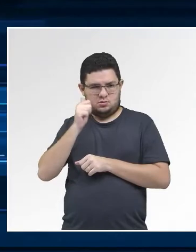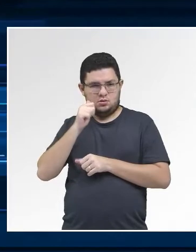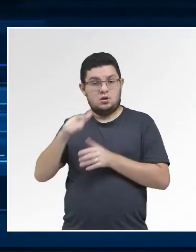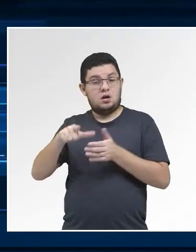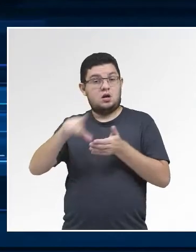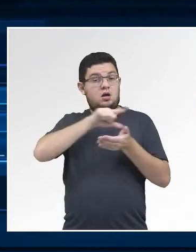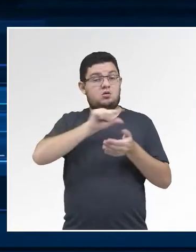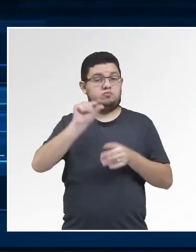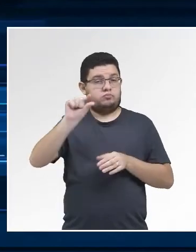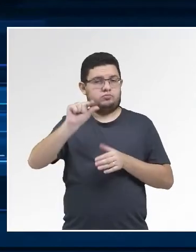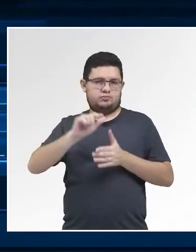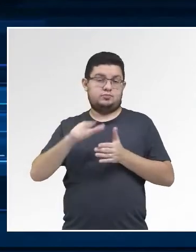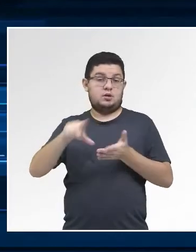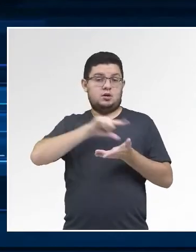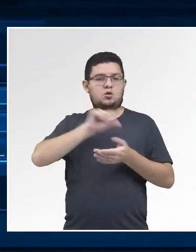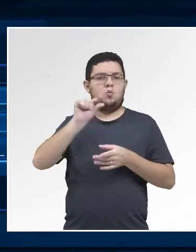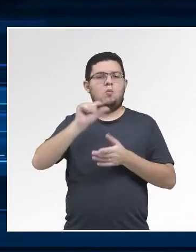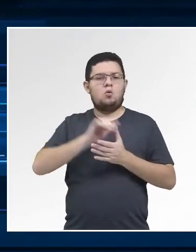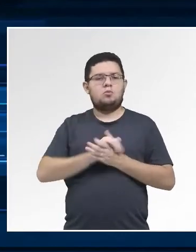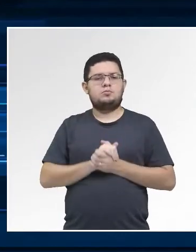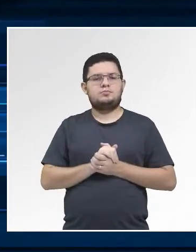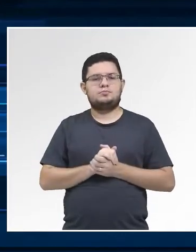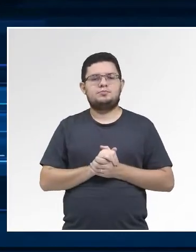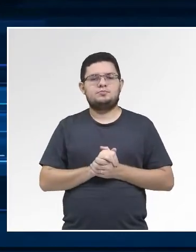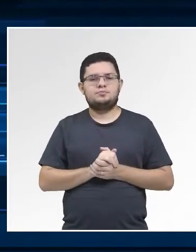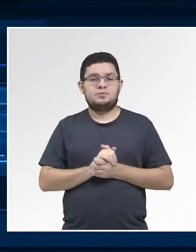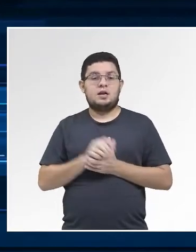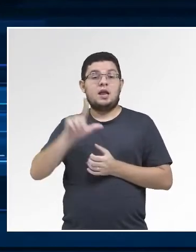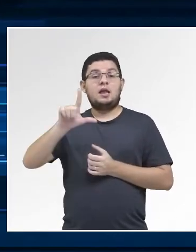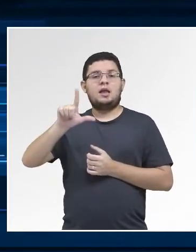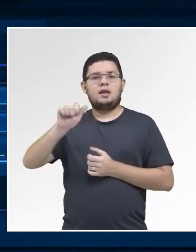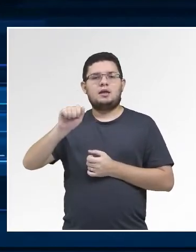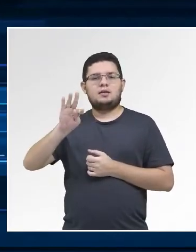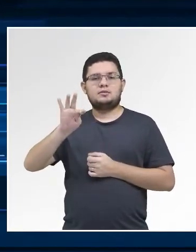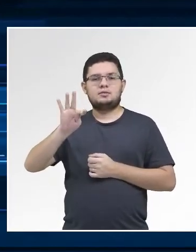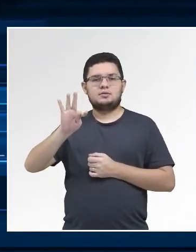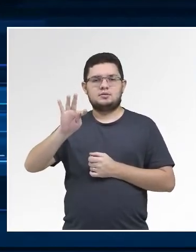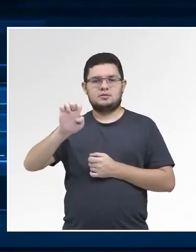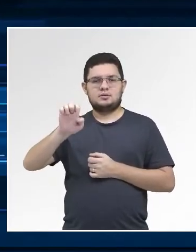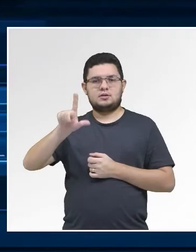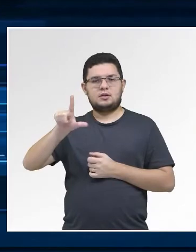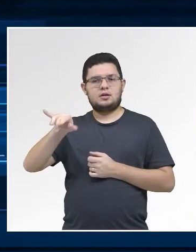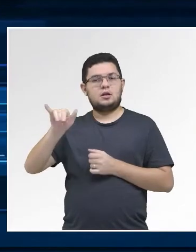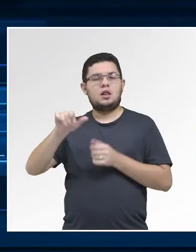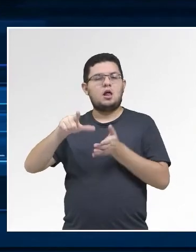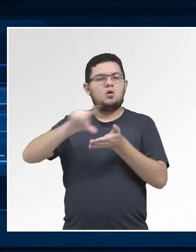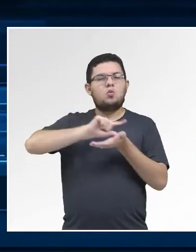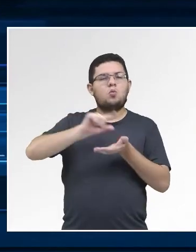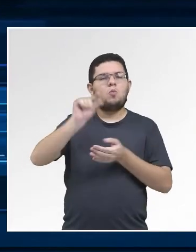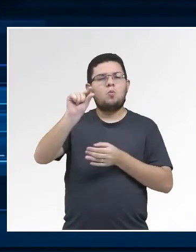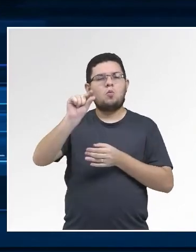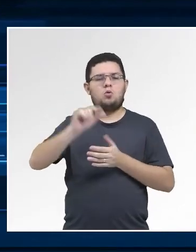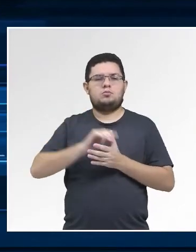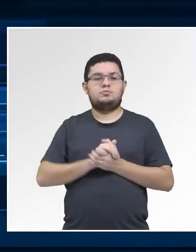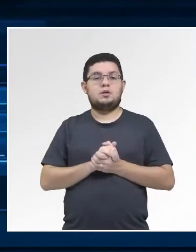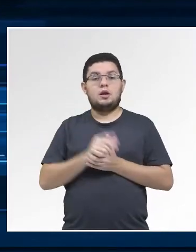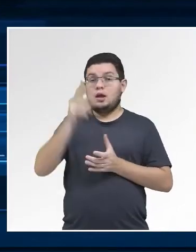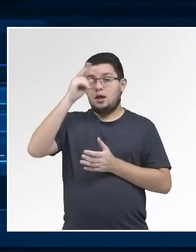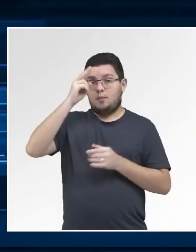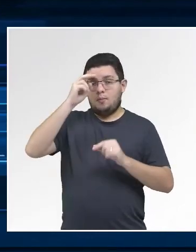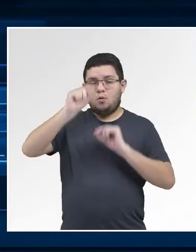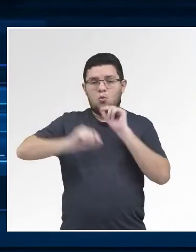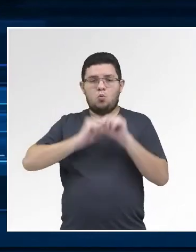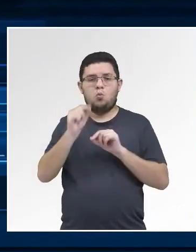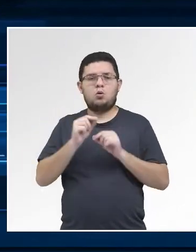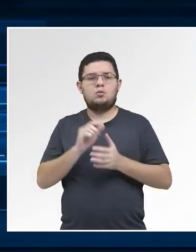Lately é ainda há pouco, né? Lembrem-se que o present perfect é uma expressão de tempo que se remete a um passado que tem